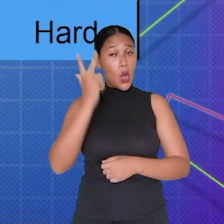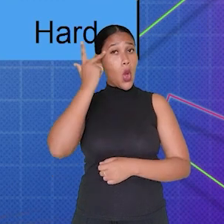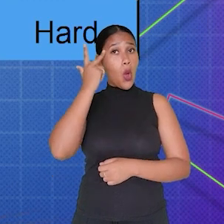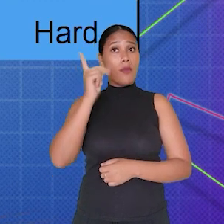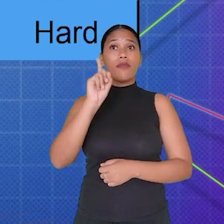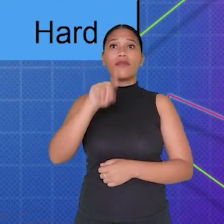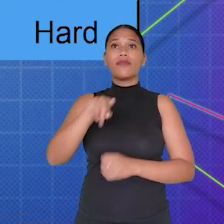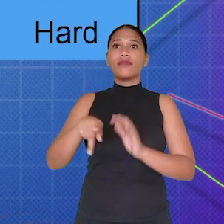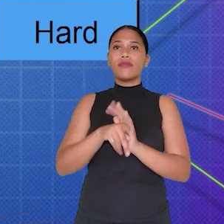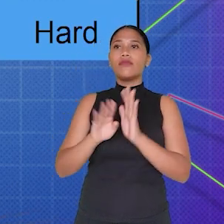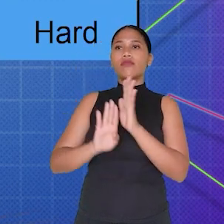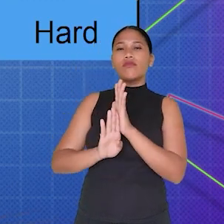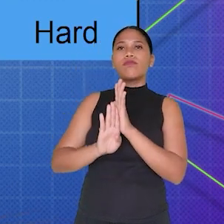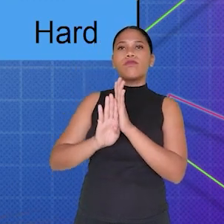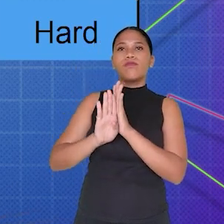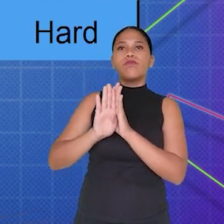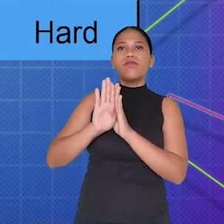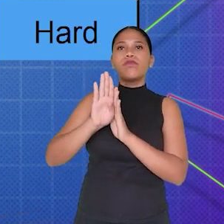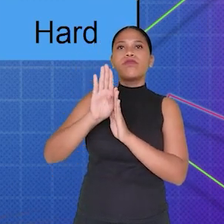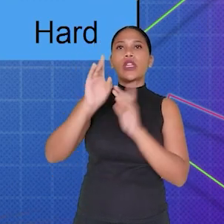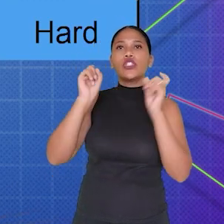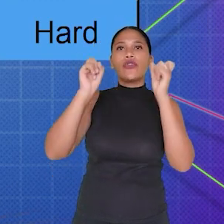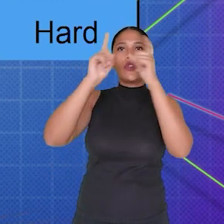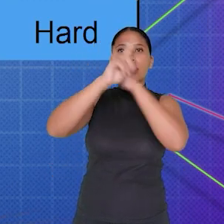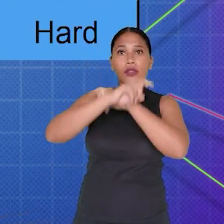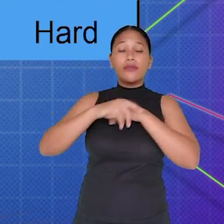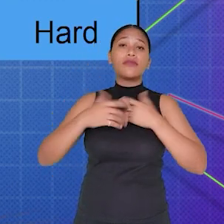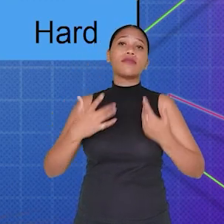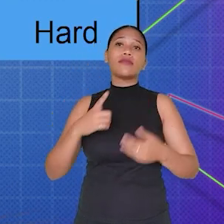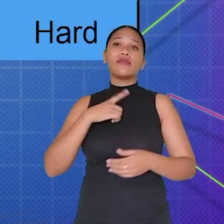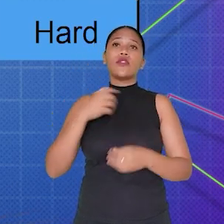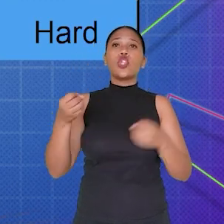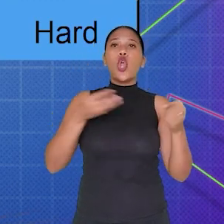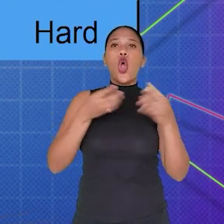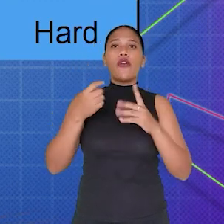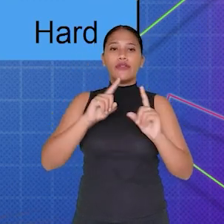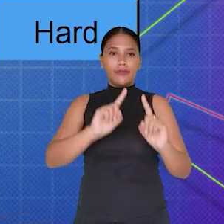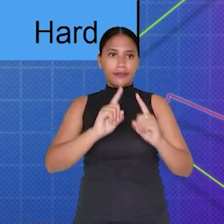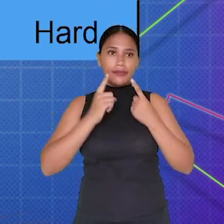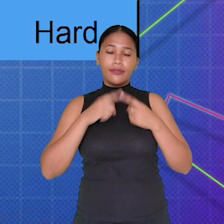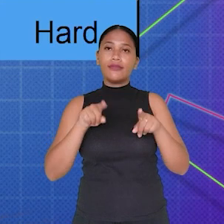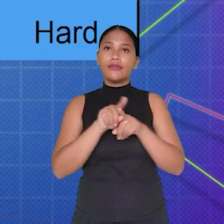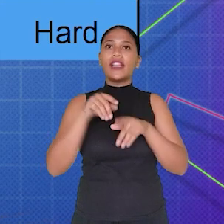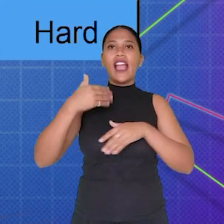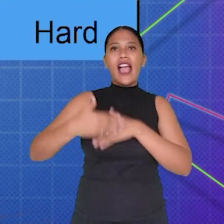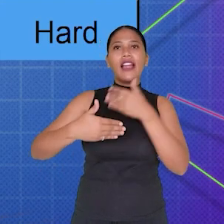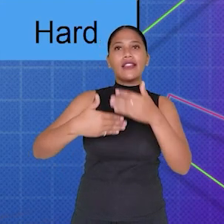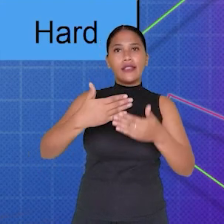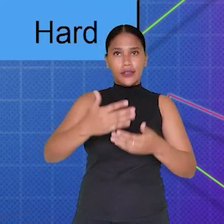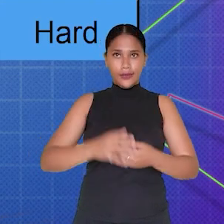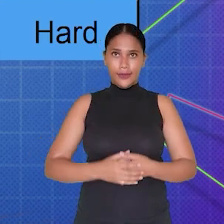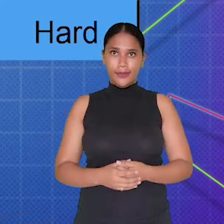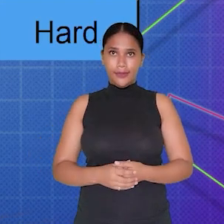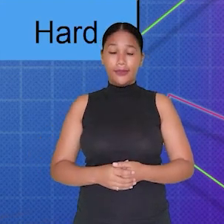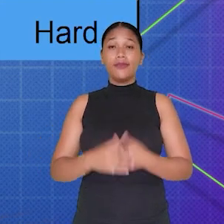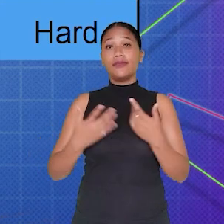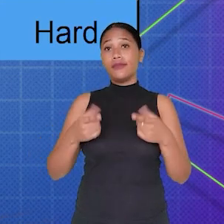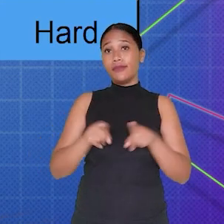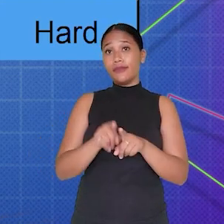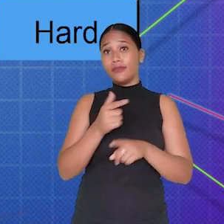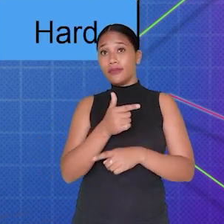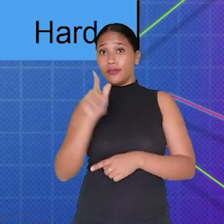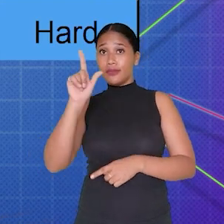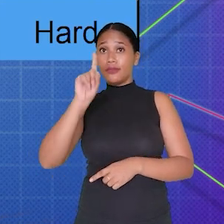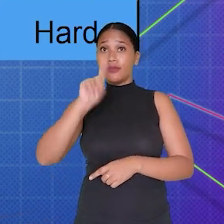Uma das maneiras mais comuns é aumentar gradualmente a dificuldade ao longo do jogo, introduzindo novos desafios e obstáculos a cada nível ou